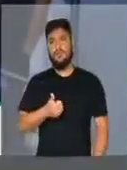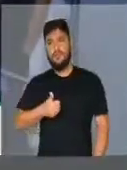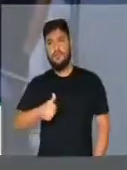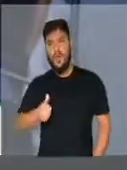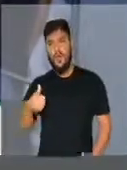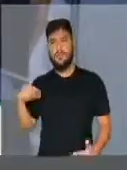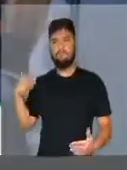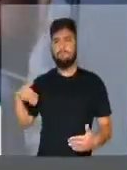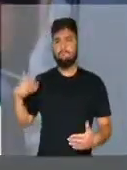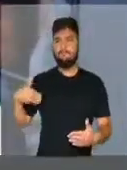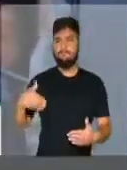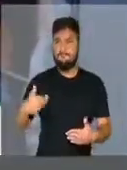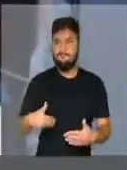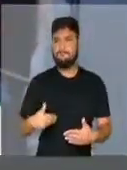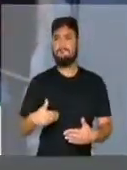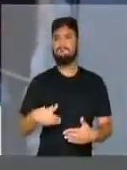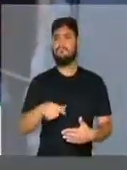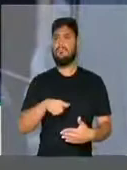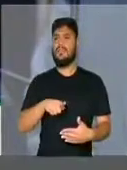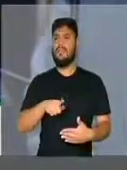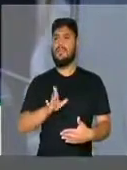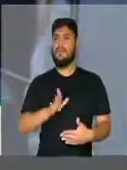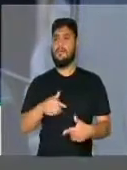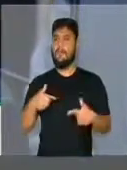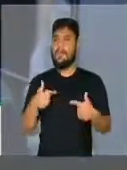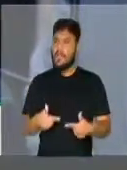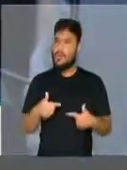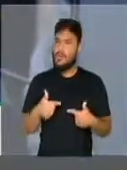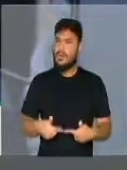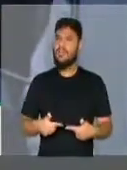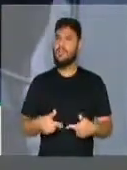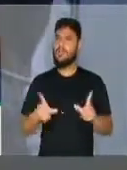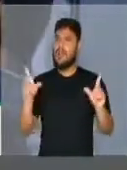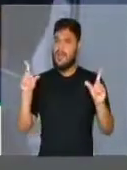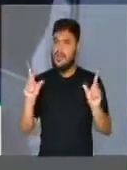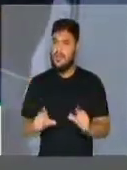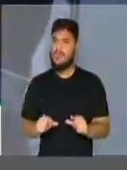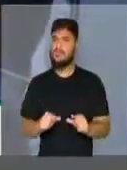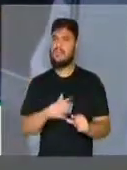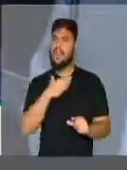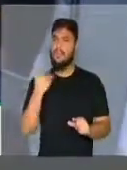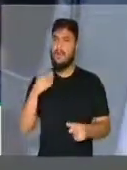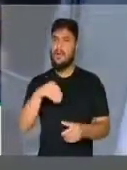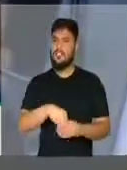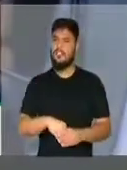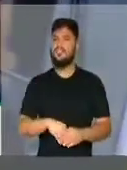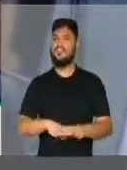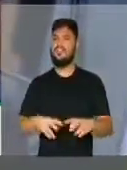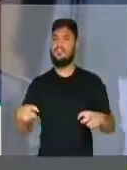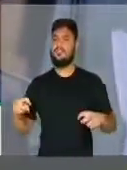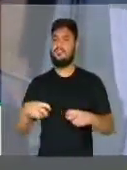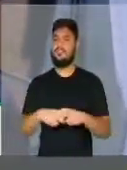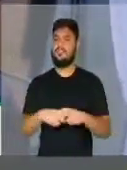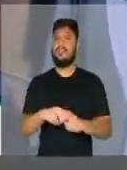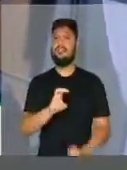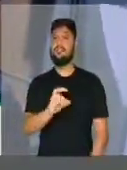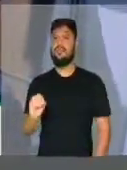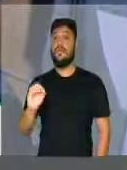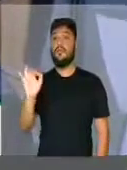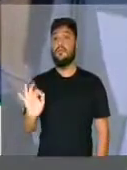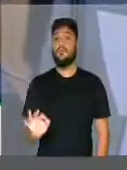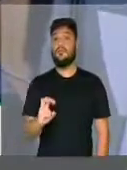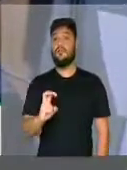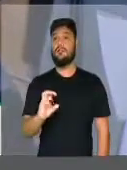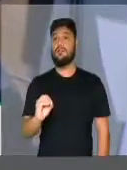2011, nós estamos sob a égide da Década Mundial das Ações de Segurança Viária, que objetiva reduzir em 50% o número